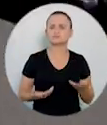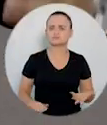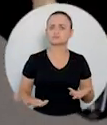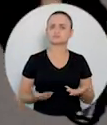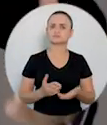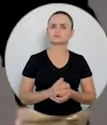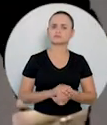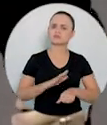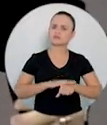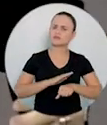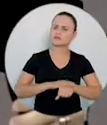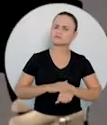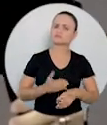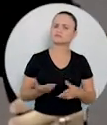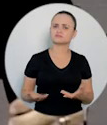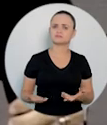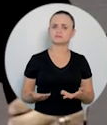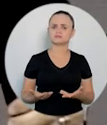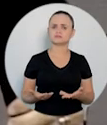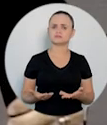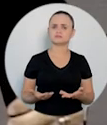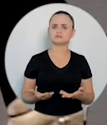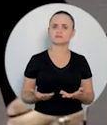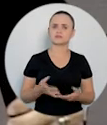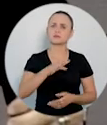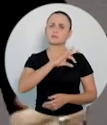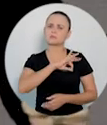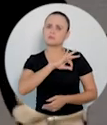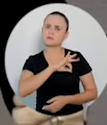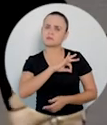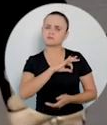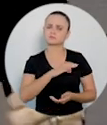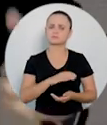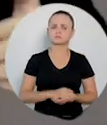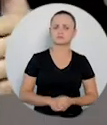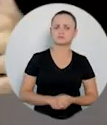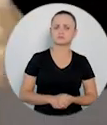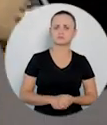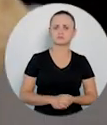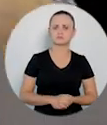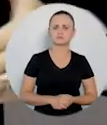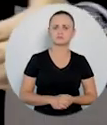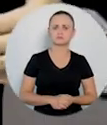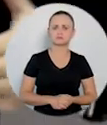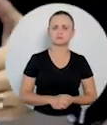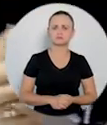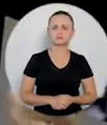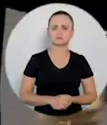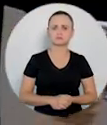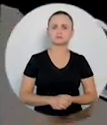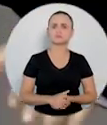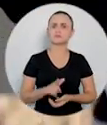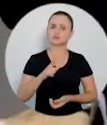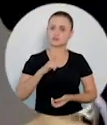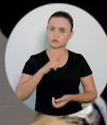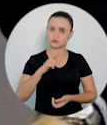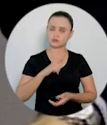Baruch depois. Então, ou seja, e nesse momento, a autoridade policial